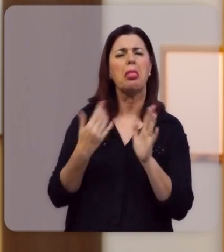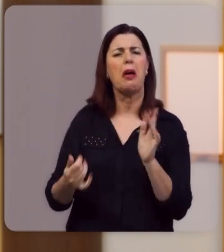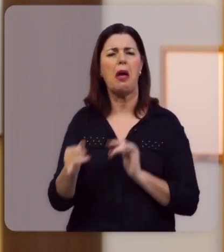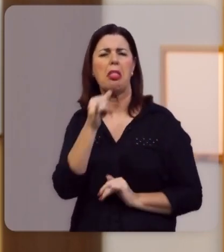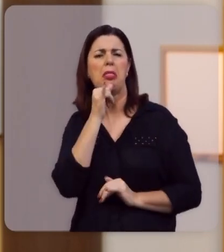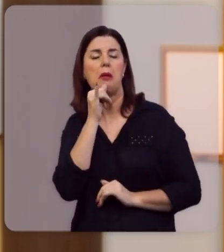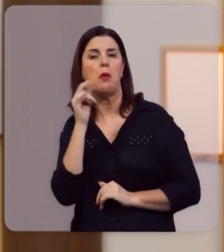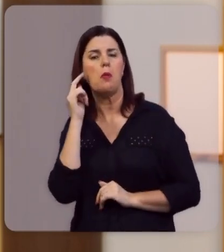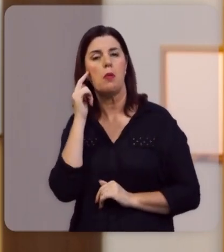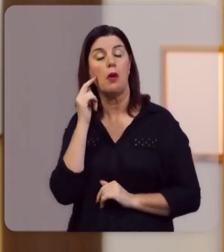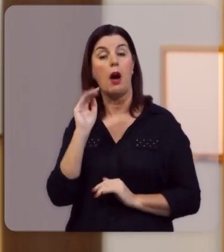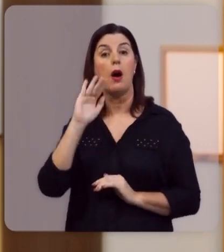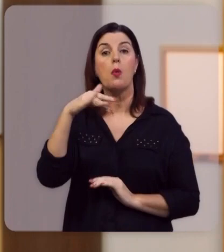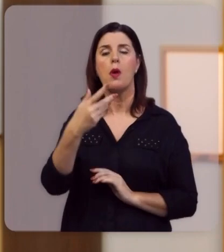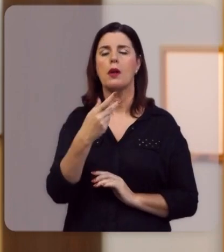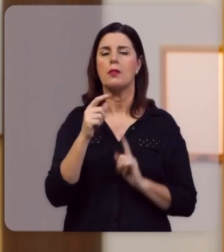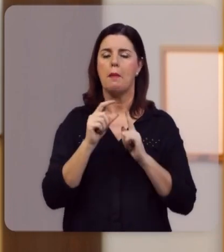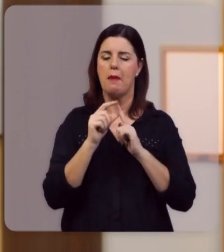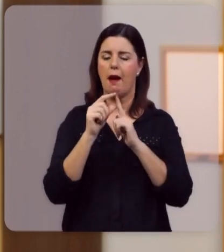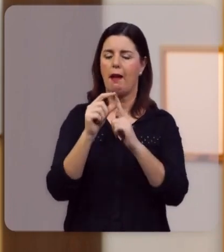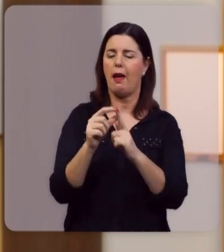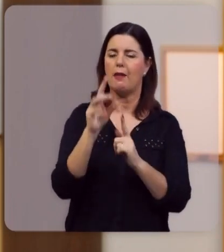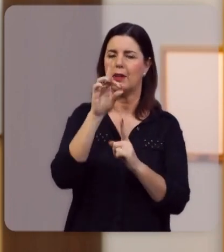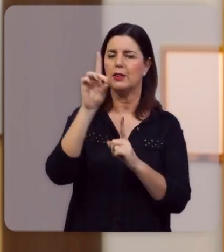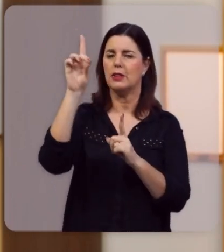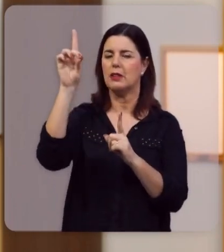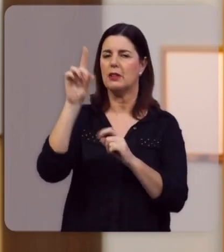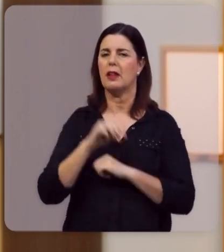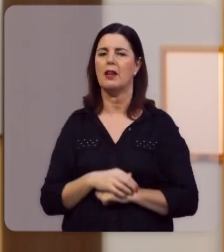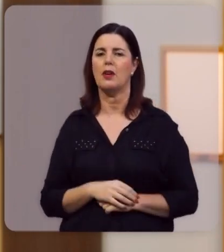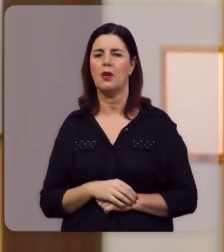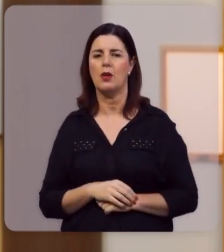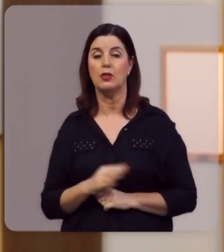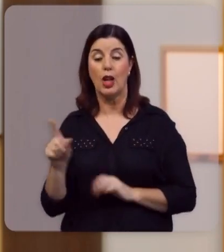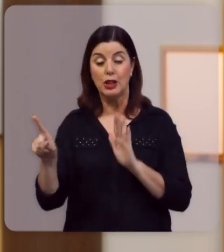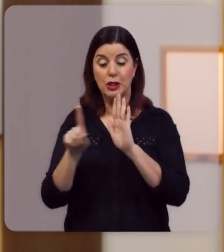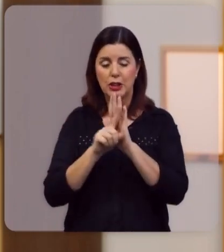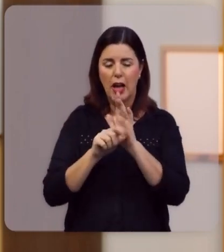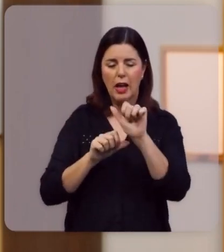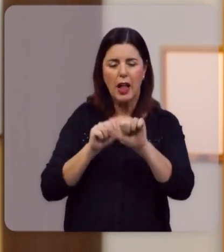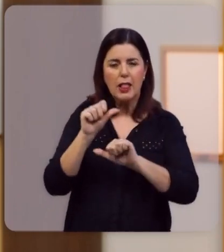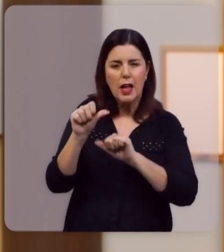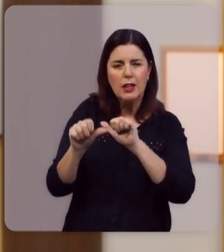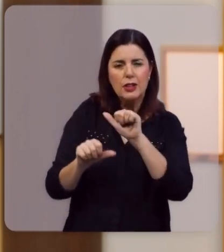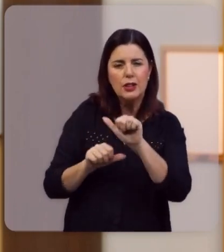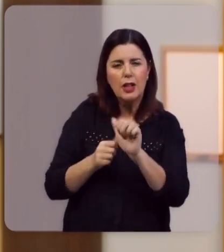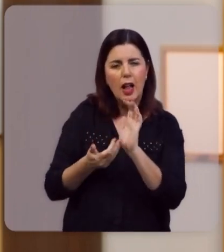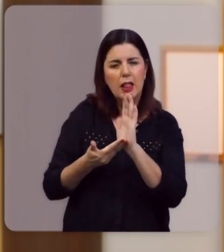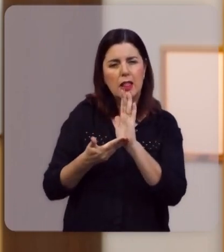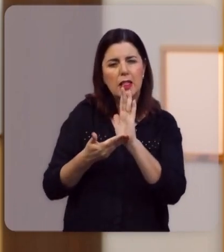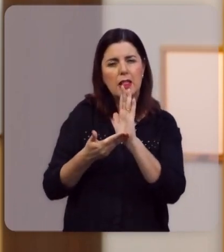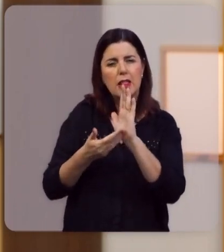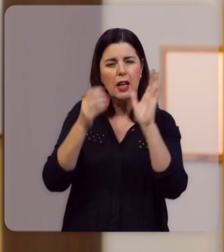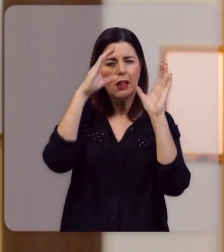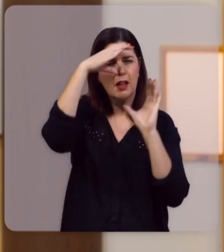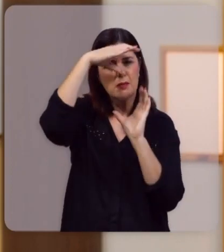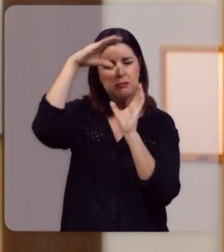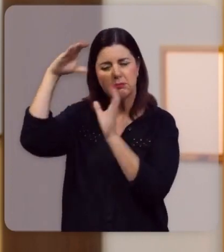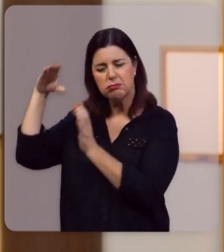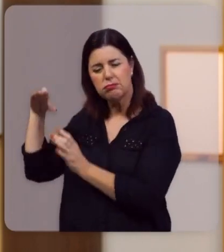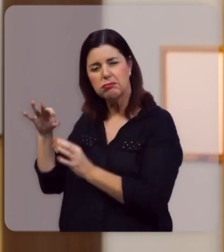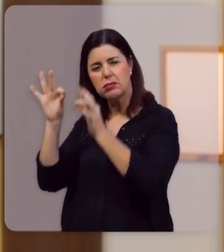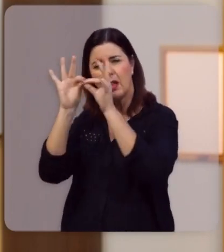duplicidade. Quando a palavra de Deus poderosa chega transformadoramente, ela tira as máscaras, arranca